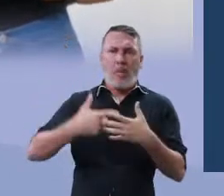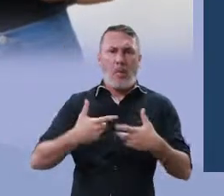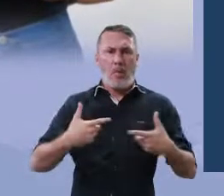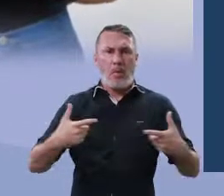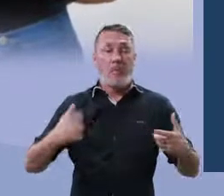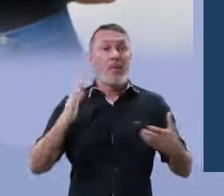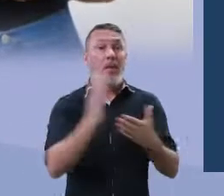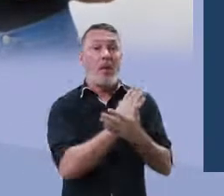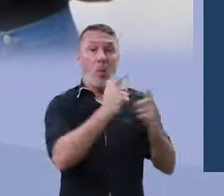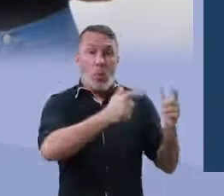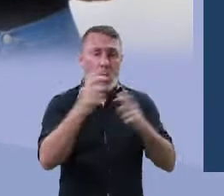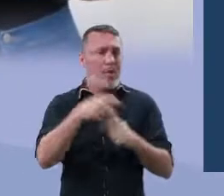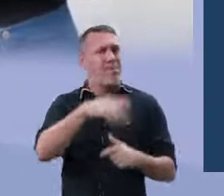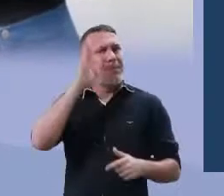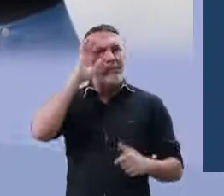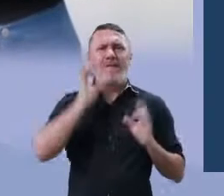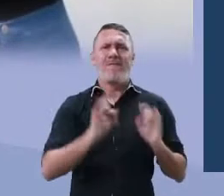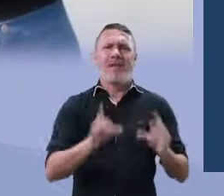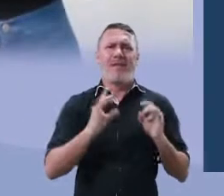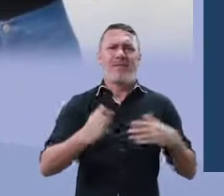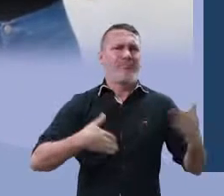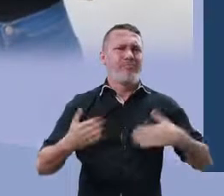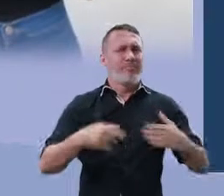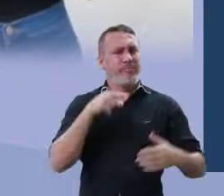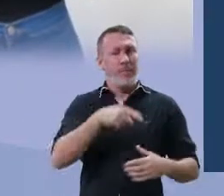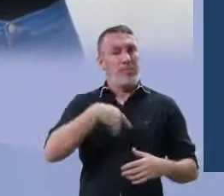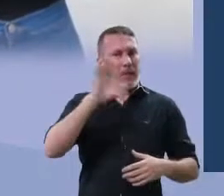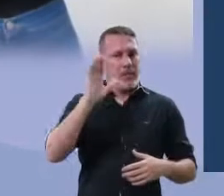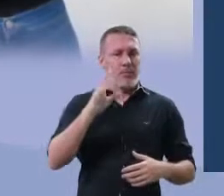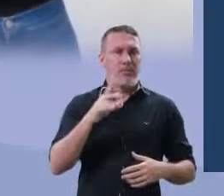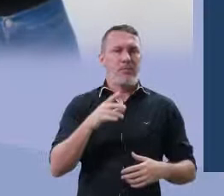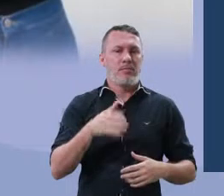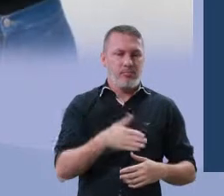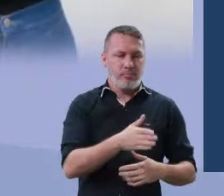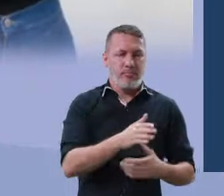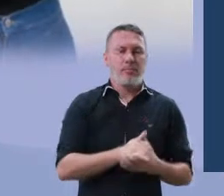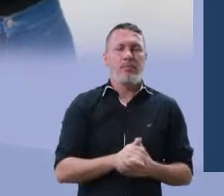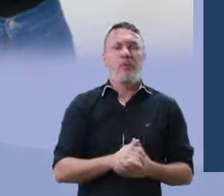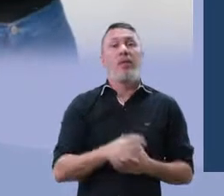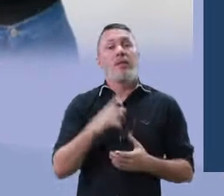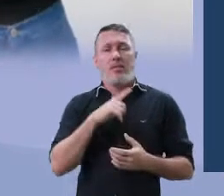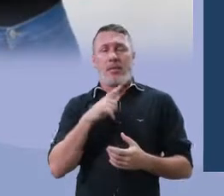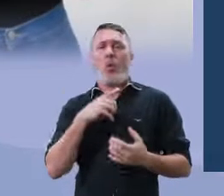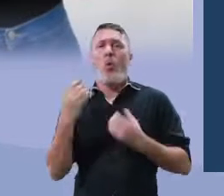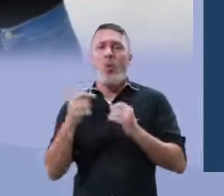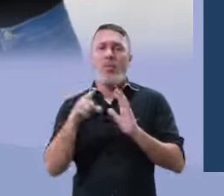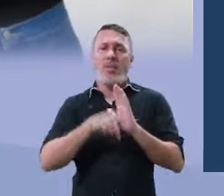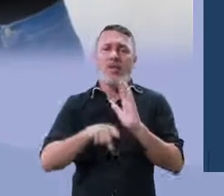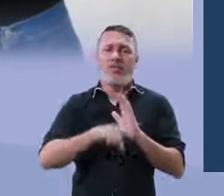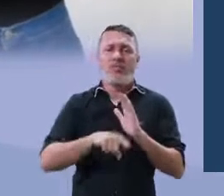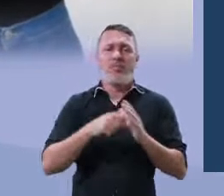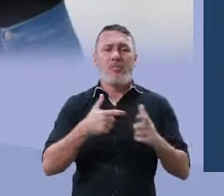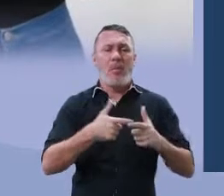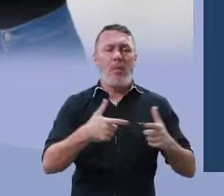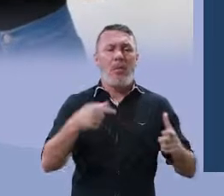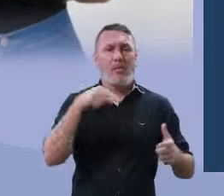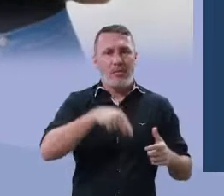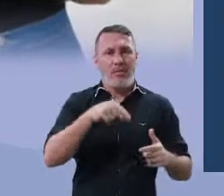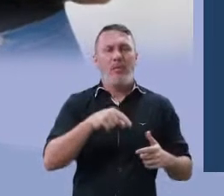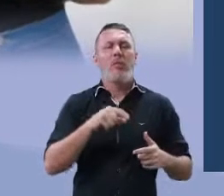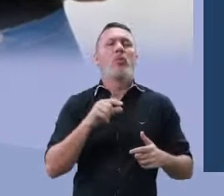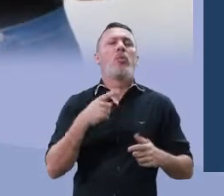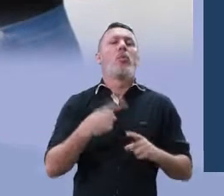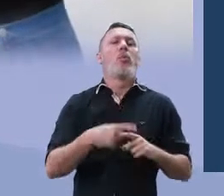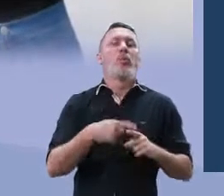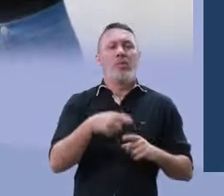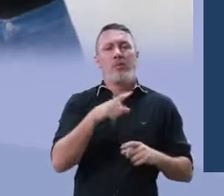Brasil. E em algumas localidades passou a ser a principal atividade econômica. Uma das grandes preocupações dos impactos negativos